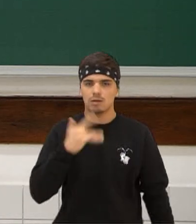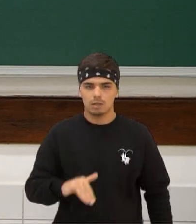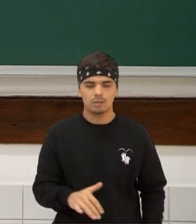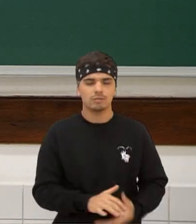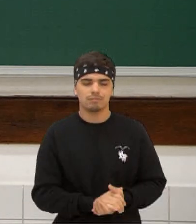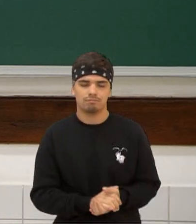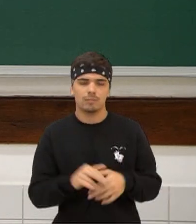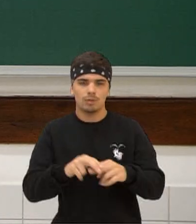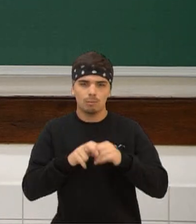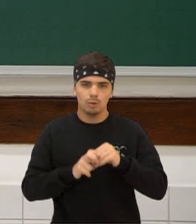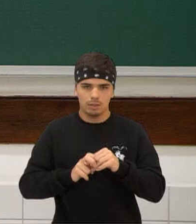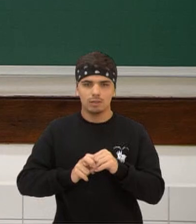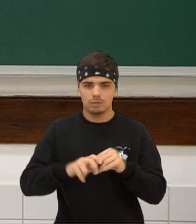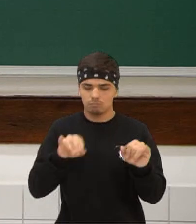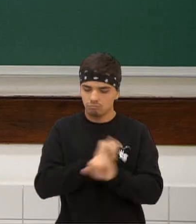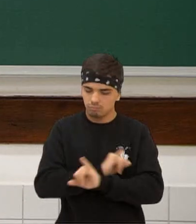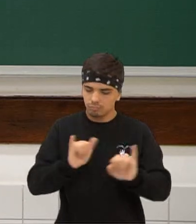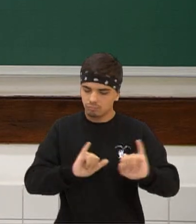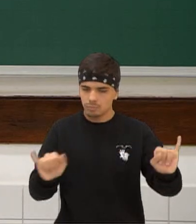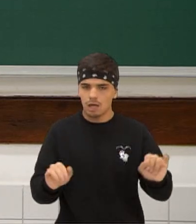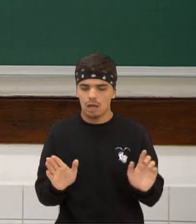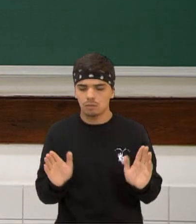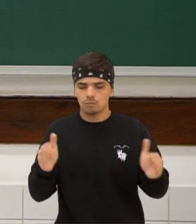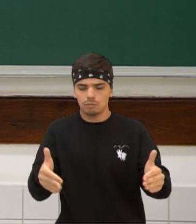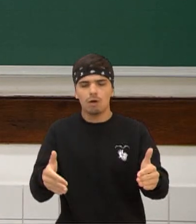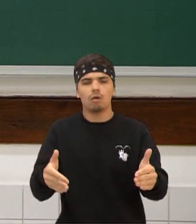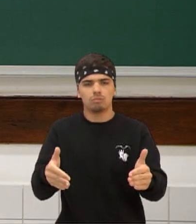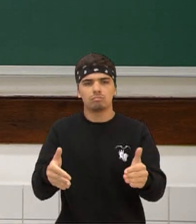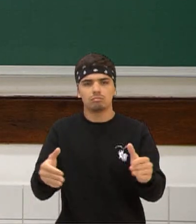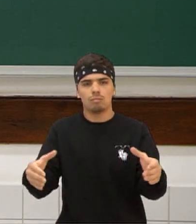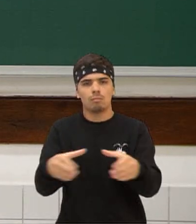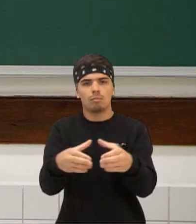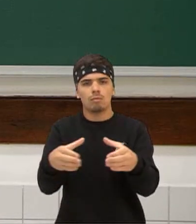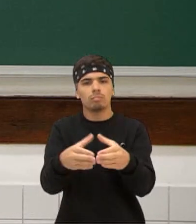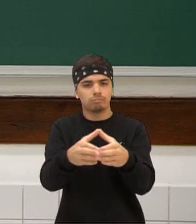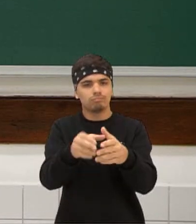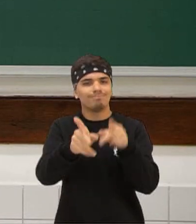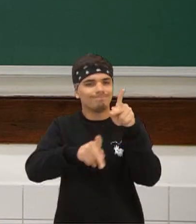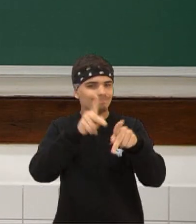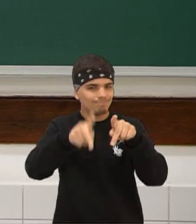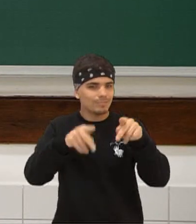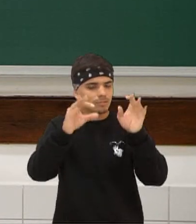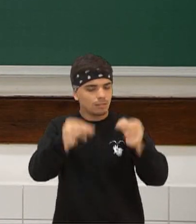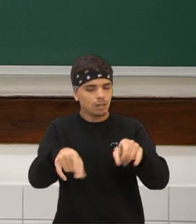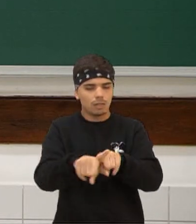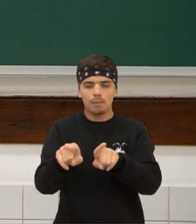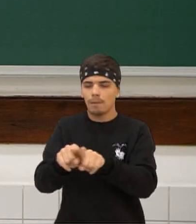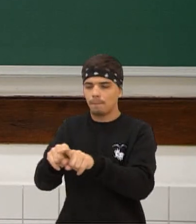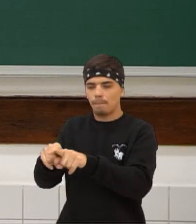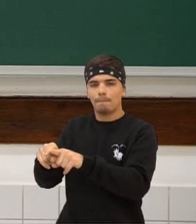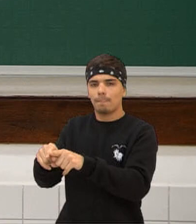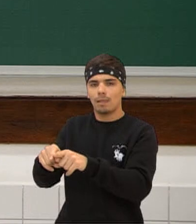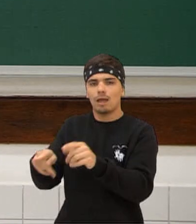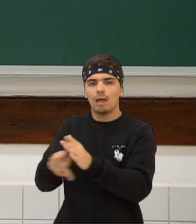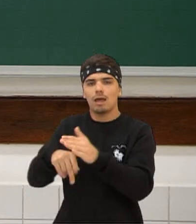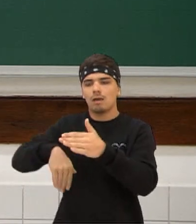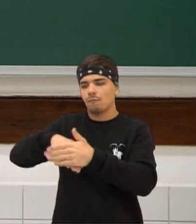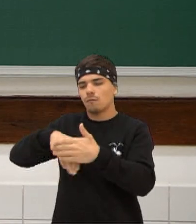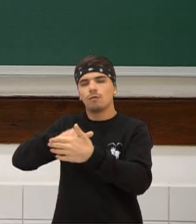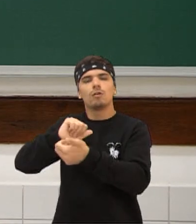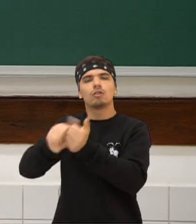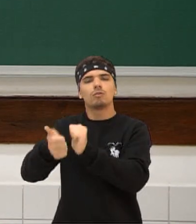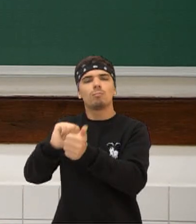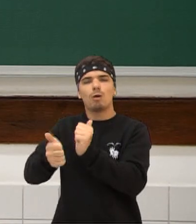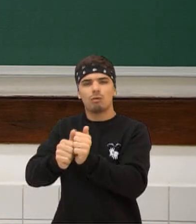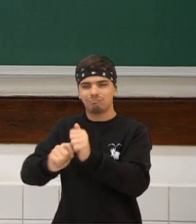criança então adversários menina é sempre direcionado ao público alvo então é um programa de futebol vai tá vendendo o que provavelmente